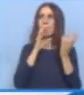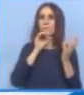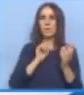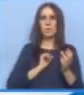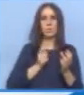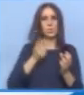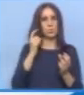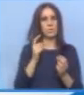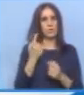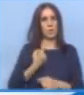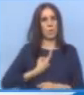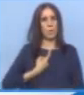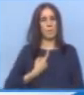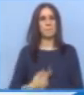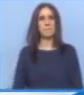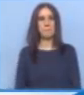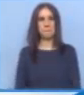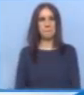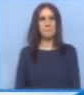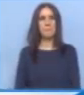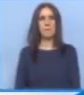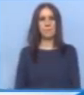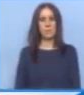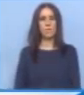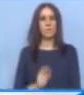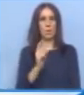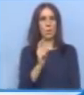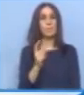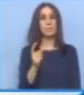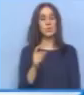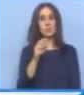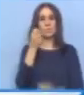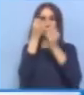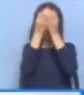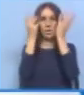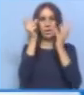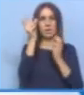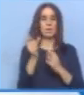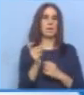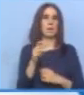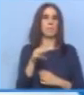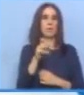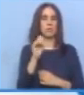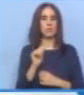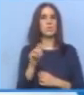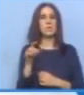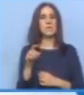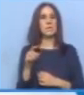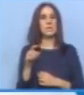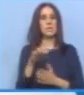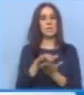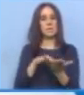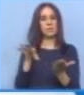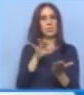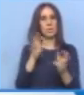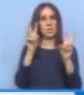também enviado. É por isto que este texto do profeta Amós foi escolhido para enlaçar com o